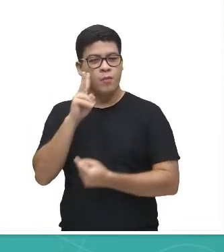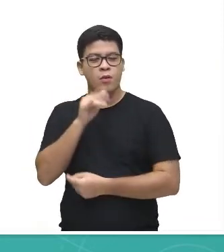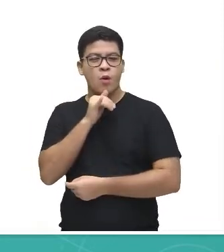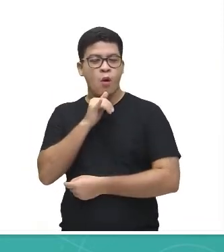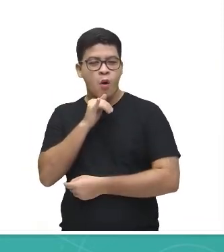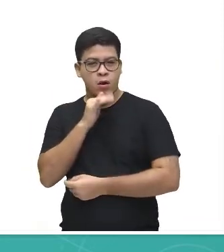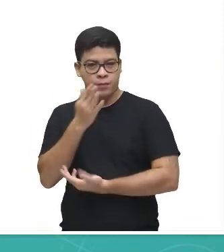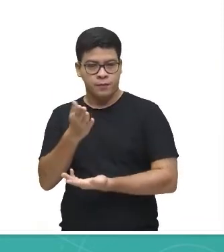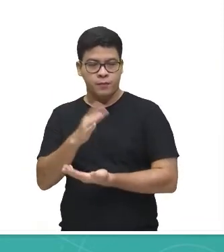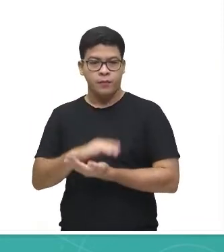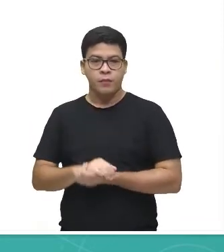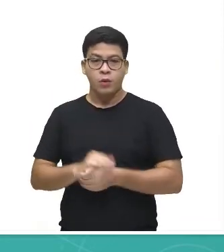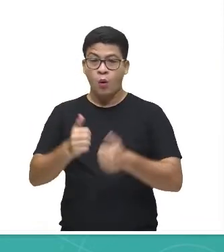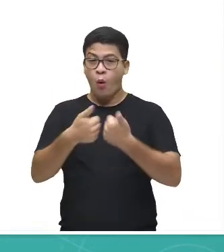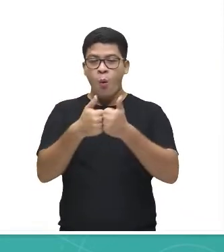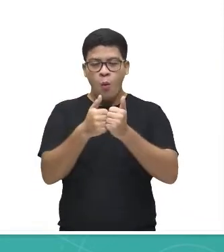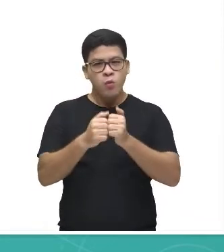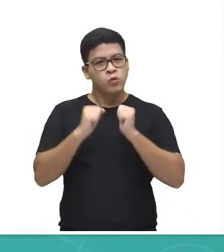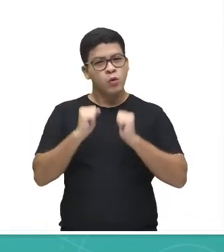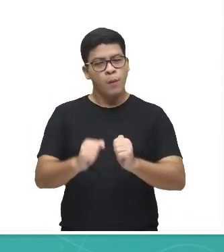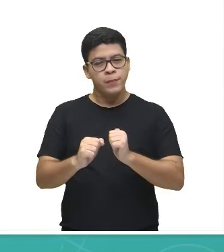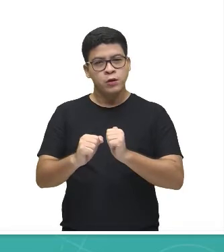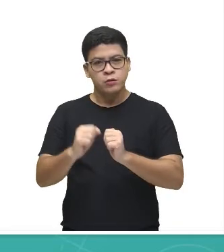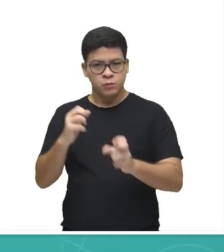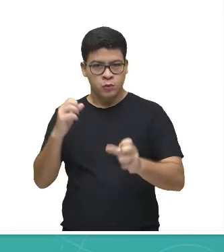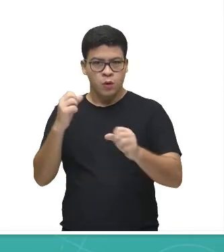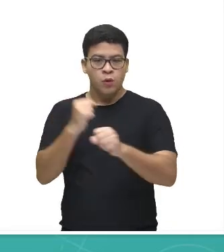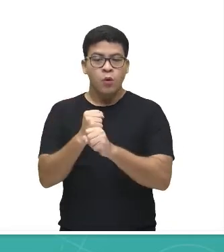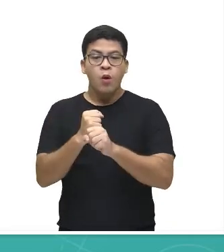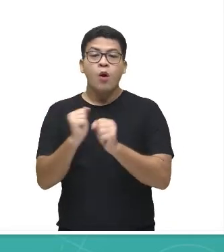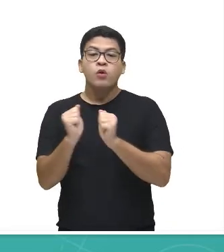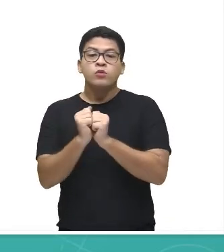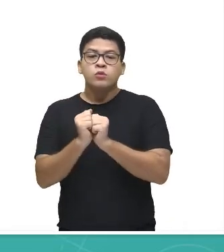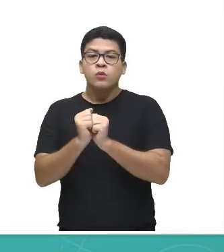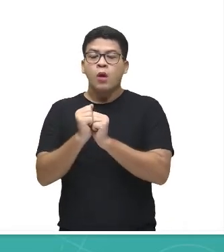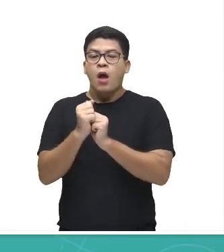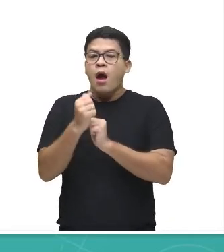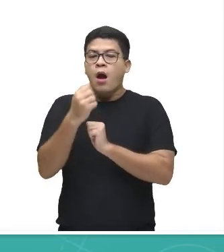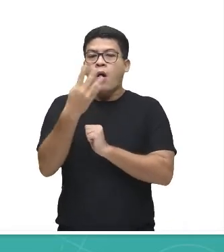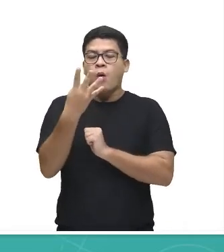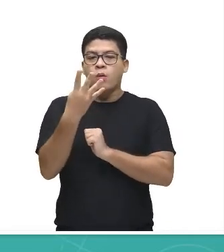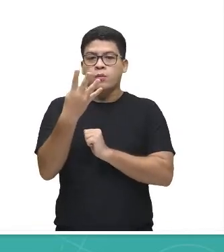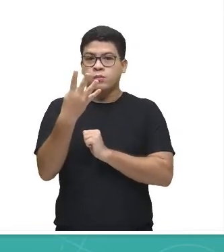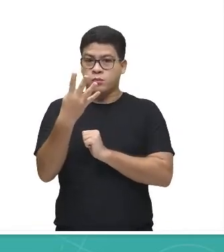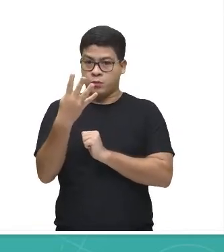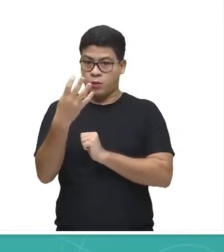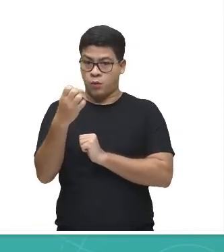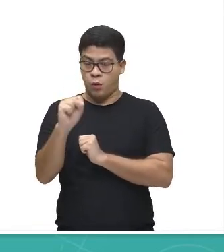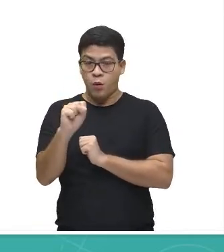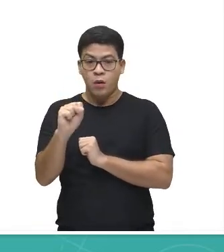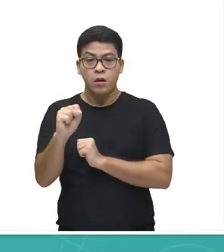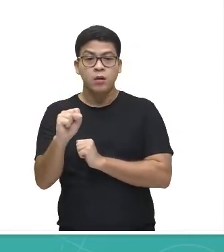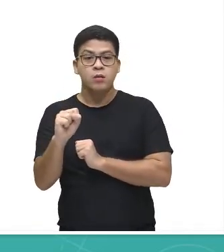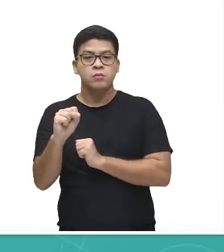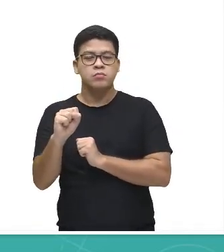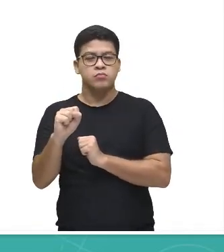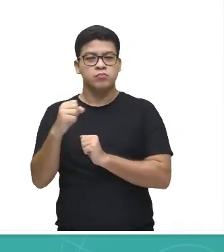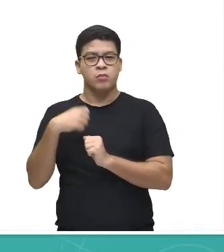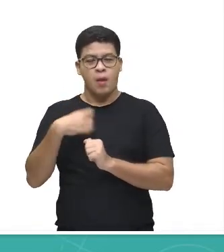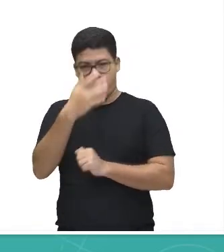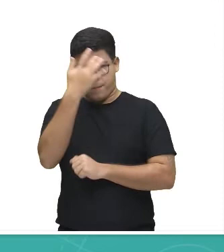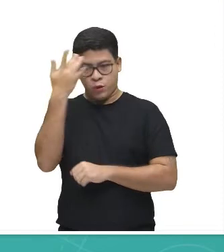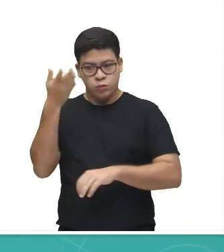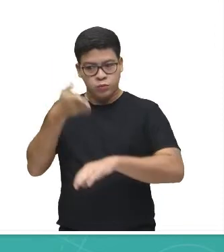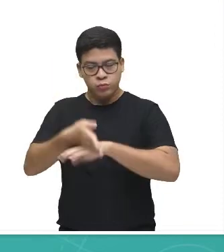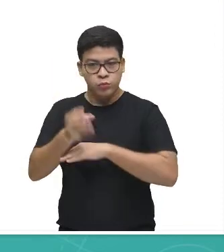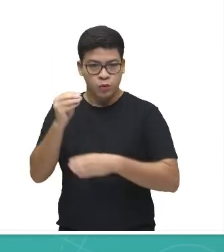Um ônibus pode transportar 48 passageiros em determinada um ônibus pode transportar 48 passageiros.